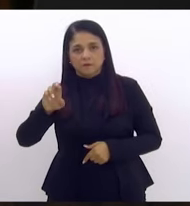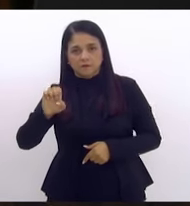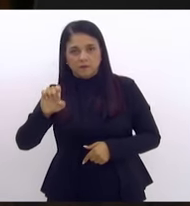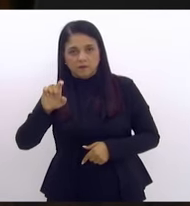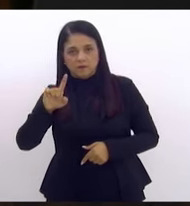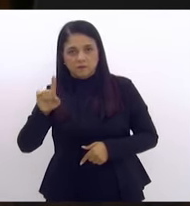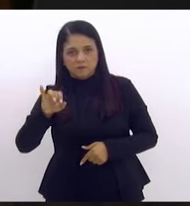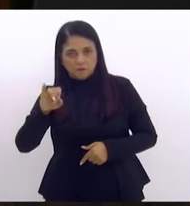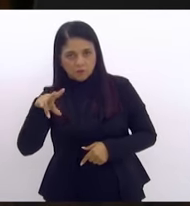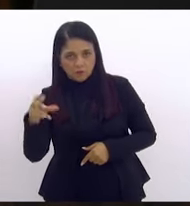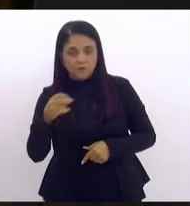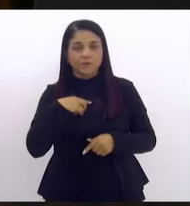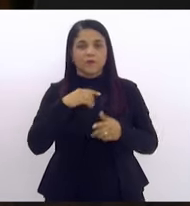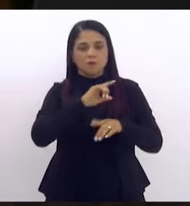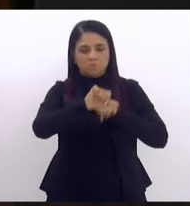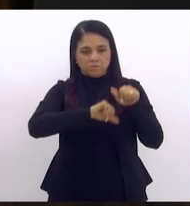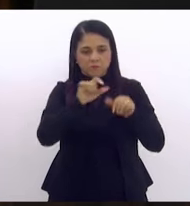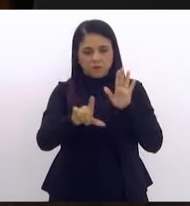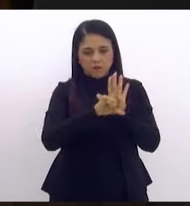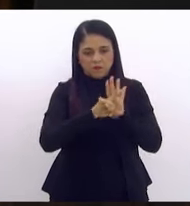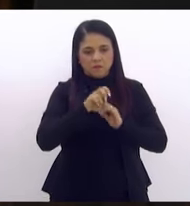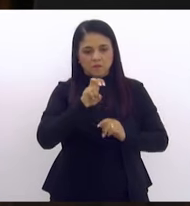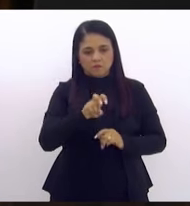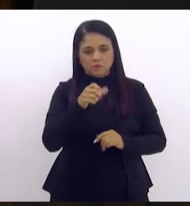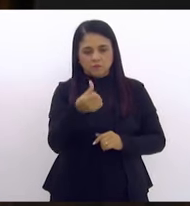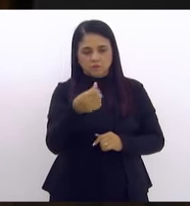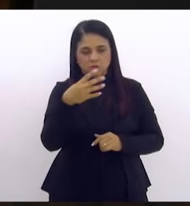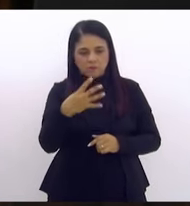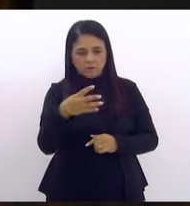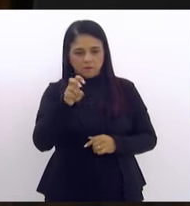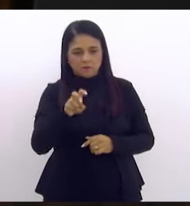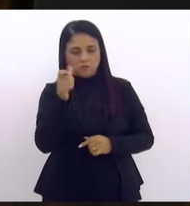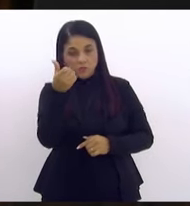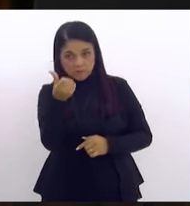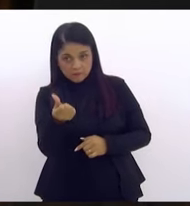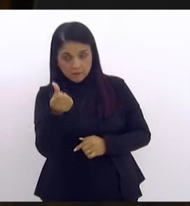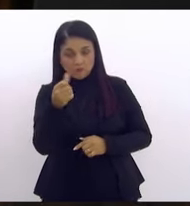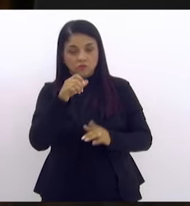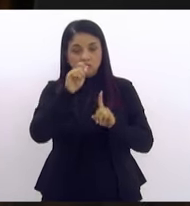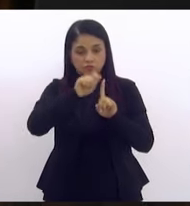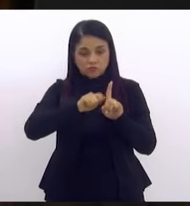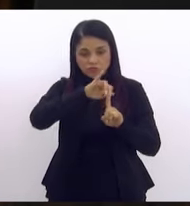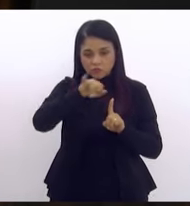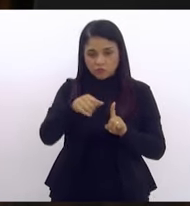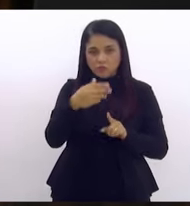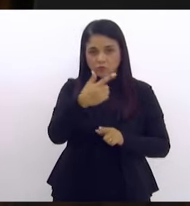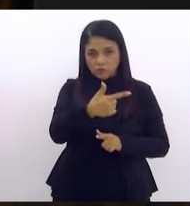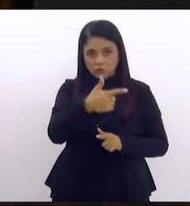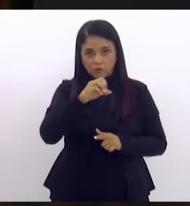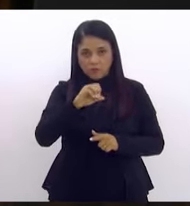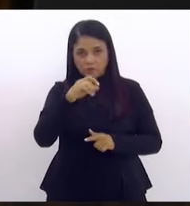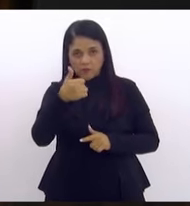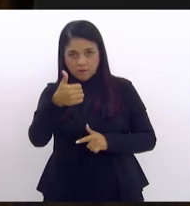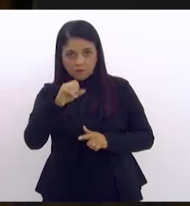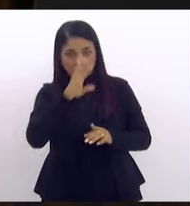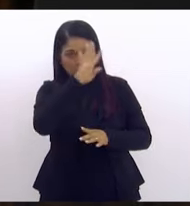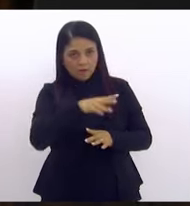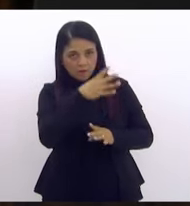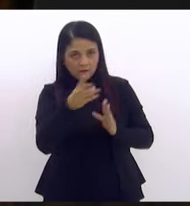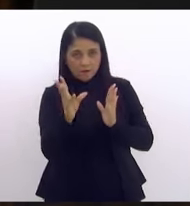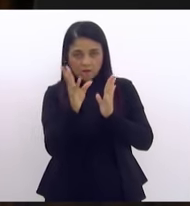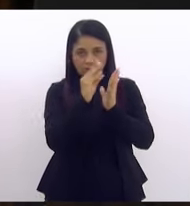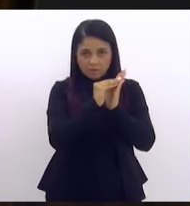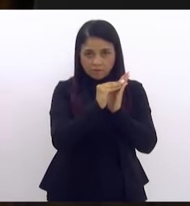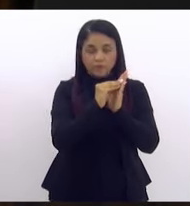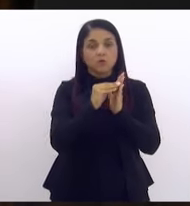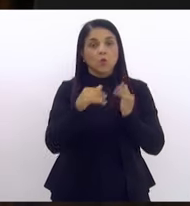número 5.645, de 6 de janeiro de 2010, incluindo no calendário oficial do Estado do Rio de Janeiro o Dia do Orgulho da Pessoa